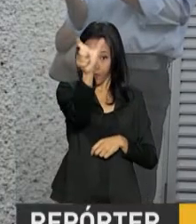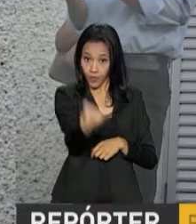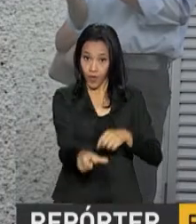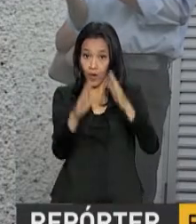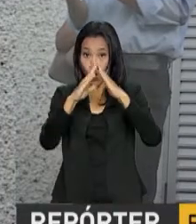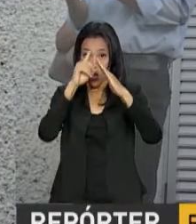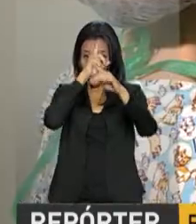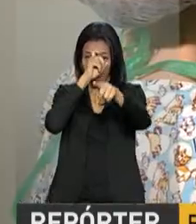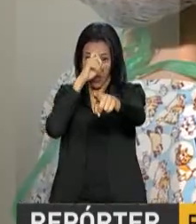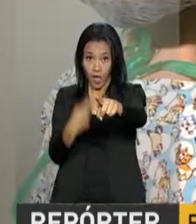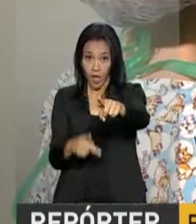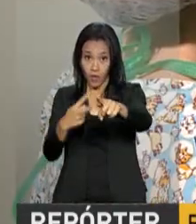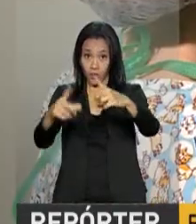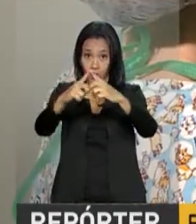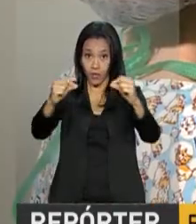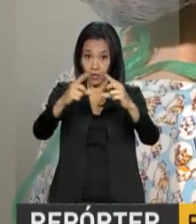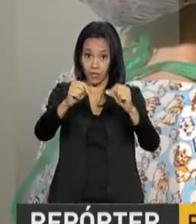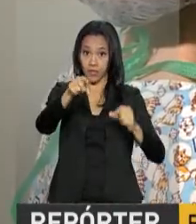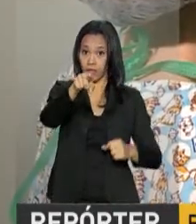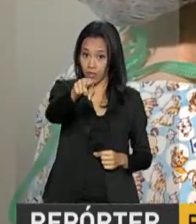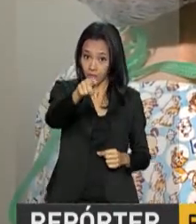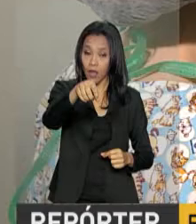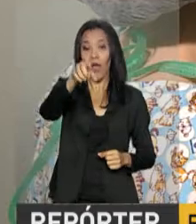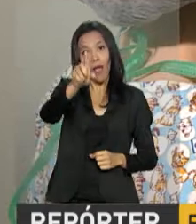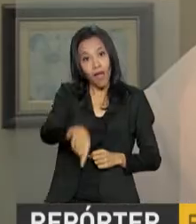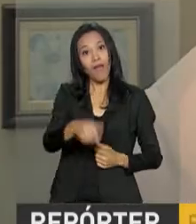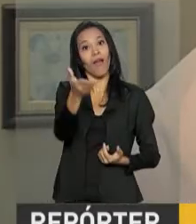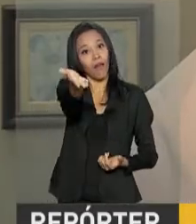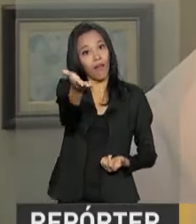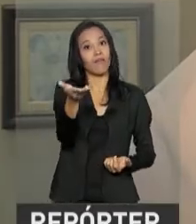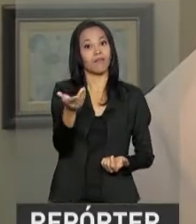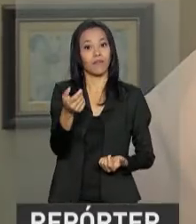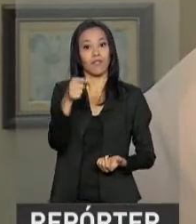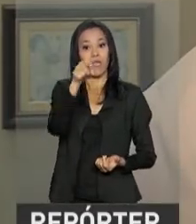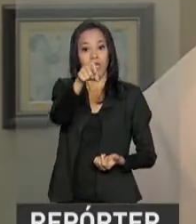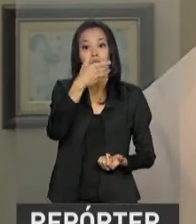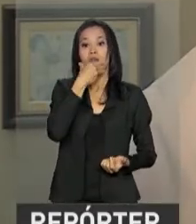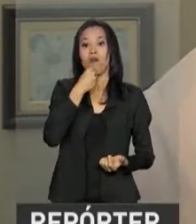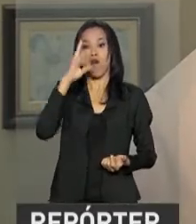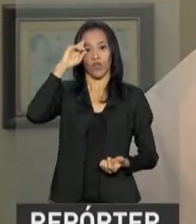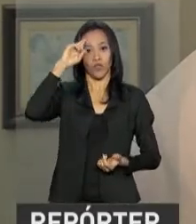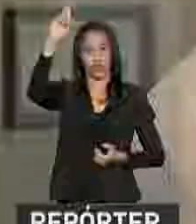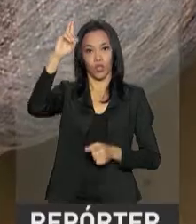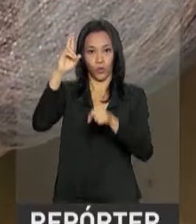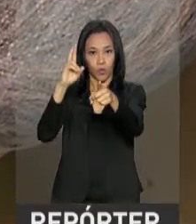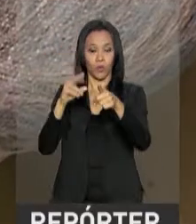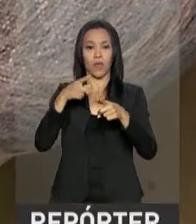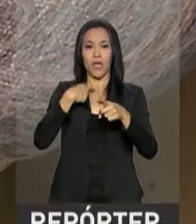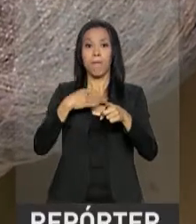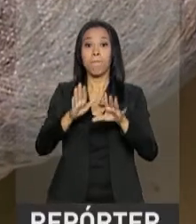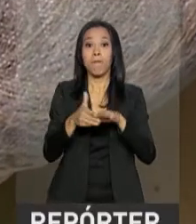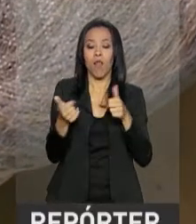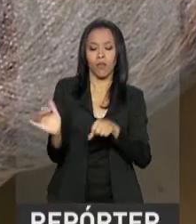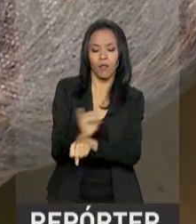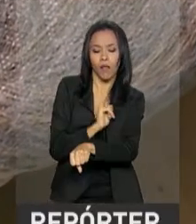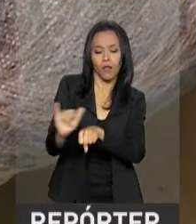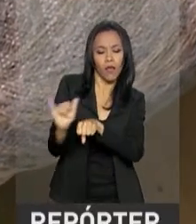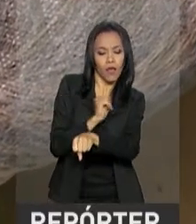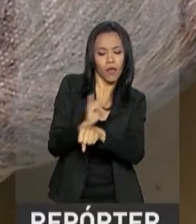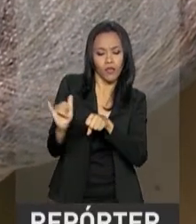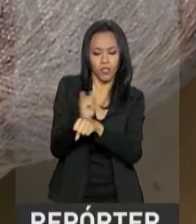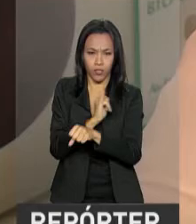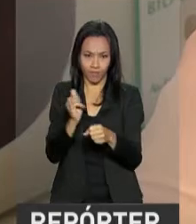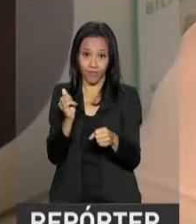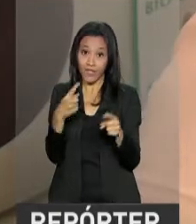infantil de brasília no distrito federal é um deles o diretor explica que melhorias na técnica e mudanças na